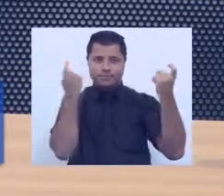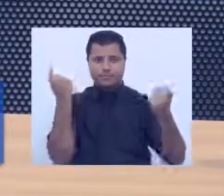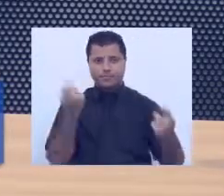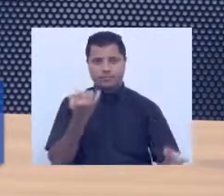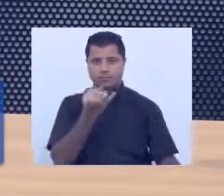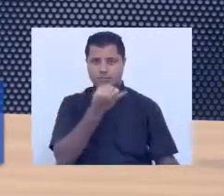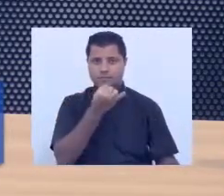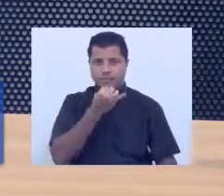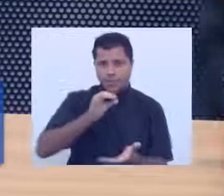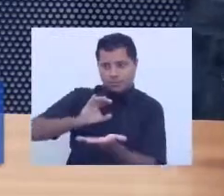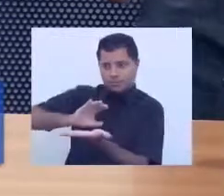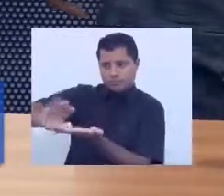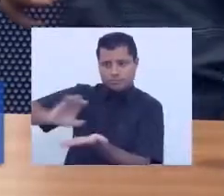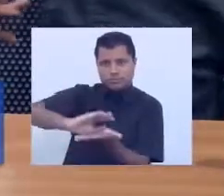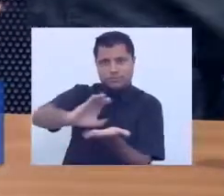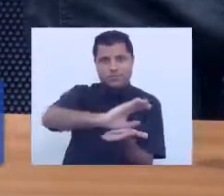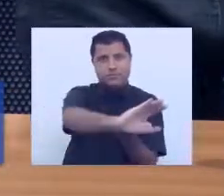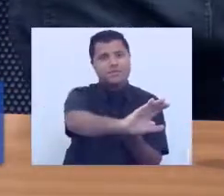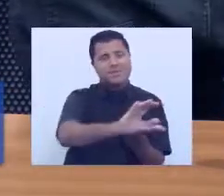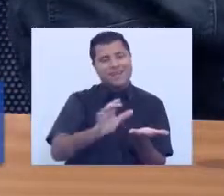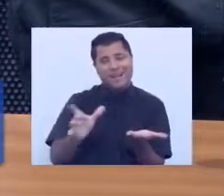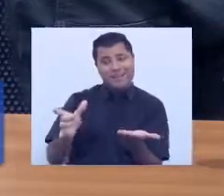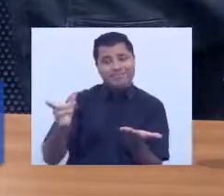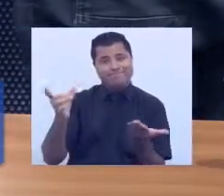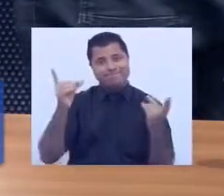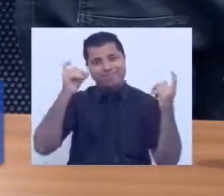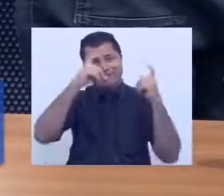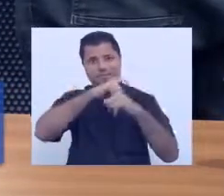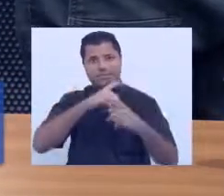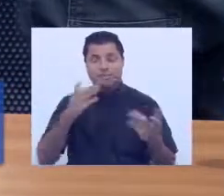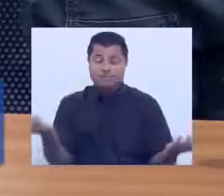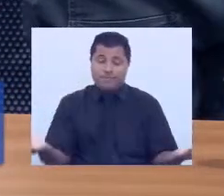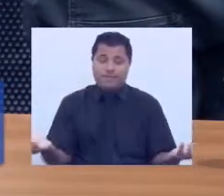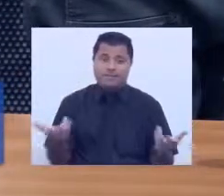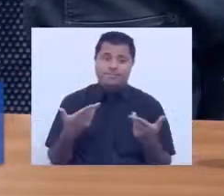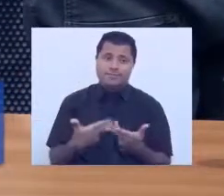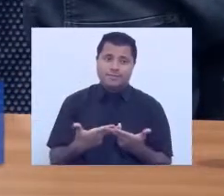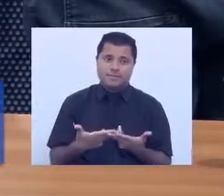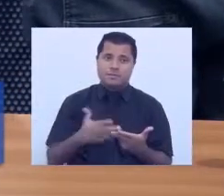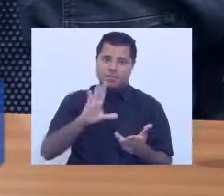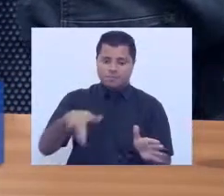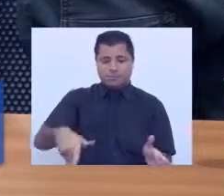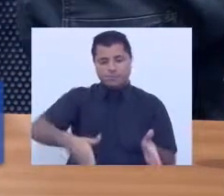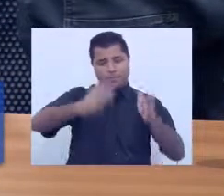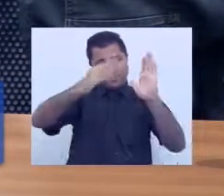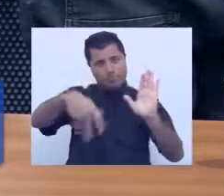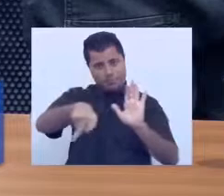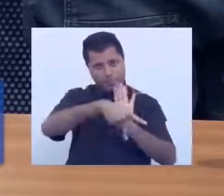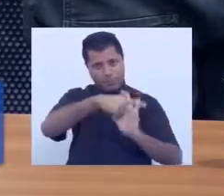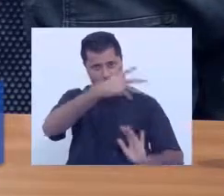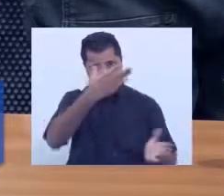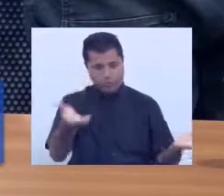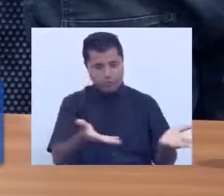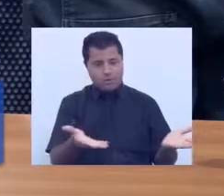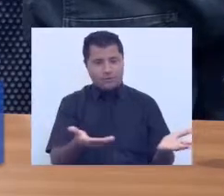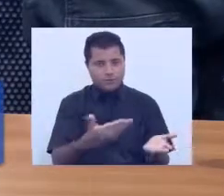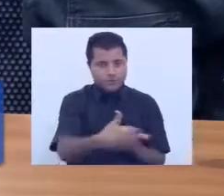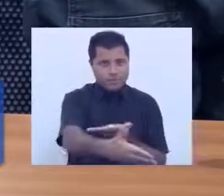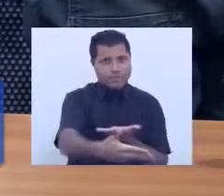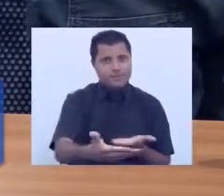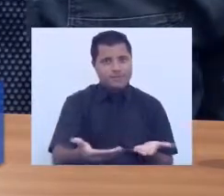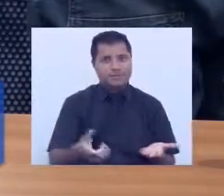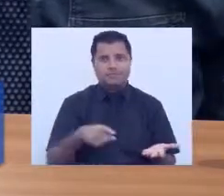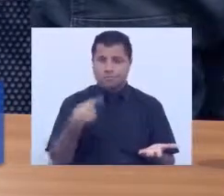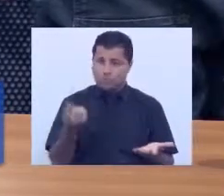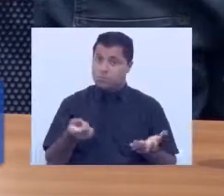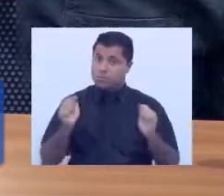dos investimentos, que são bem risórios, mas estamos uma sede própria agora, então provavelmente teremos aí